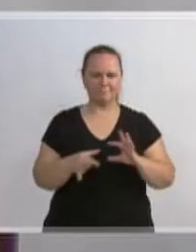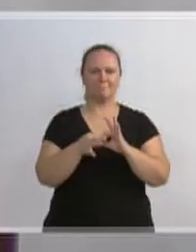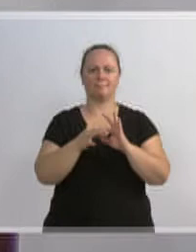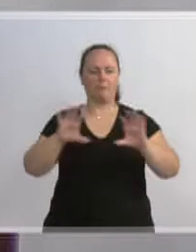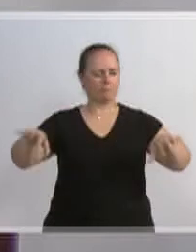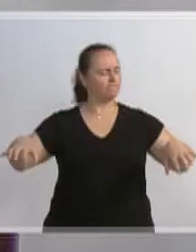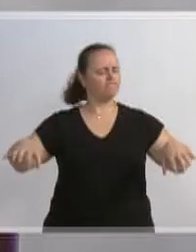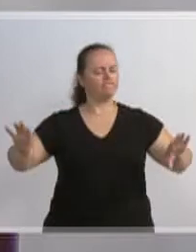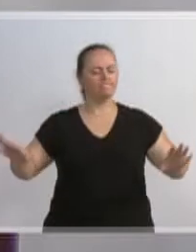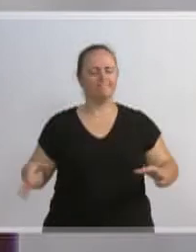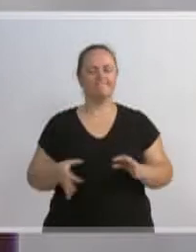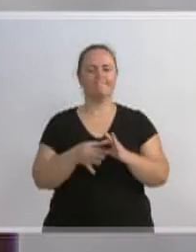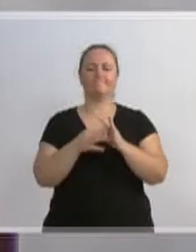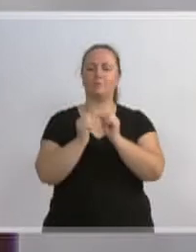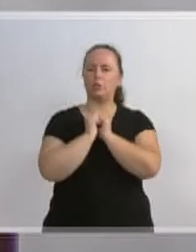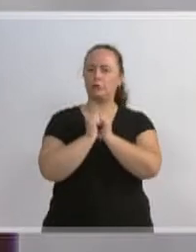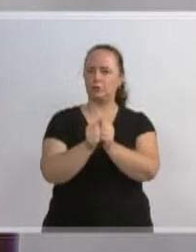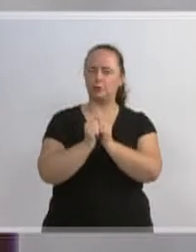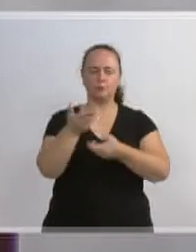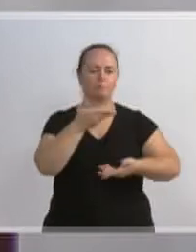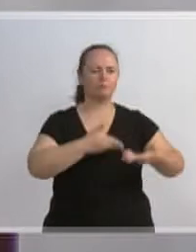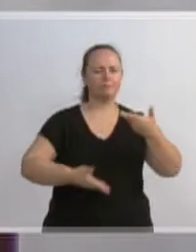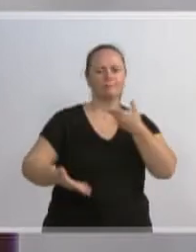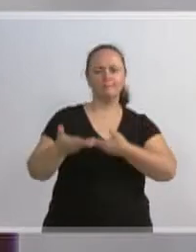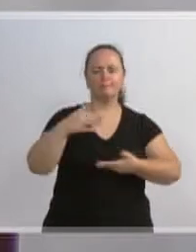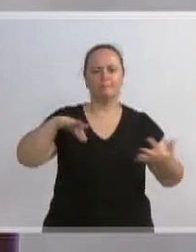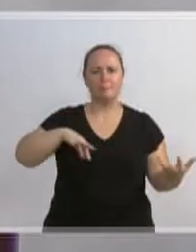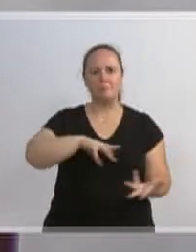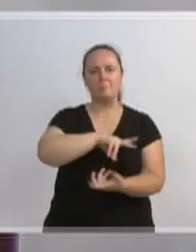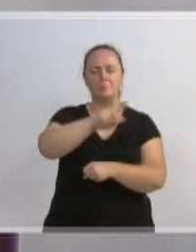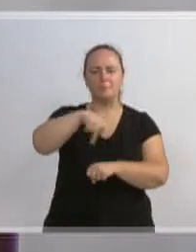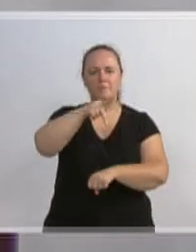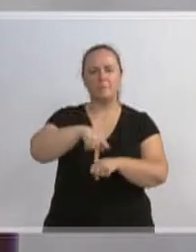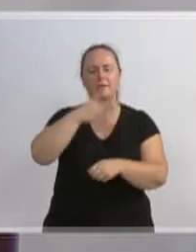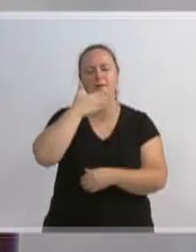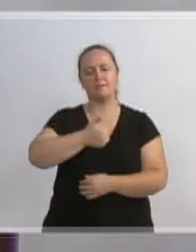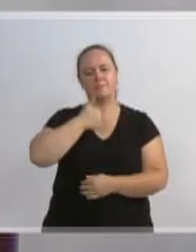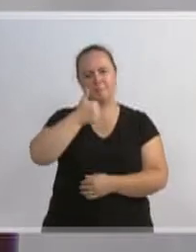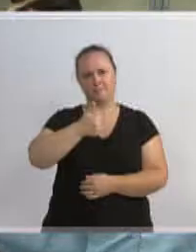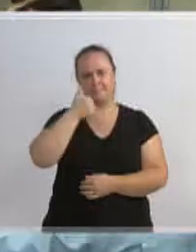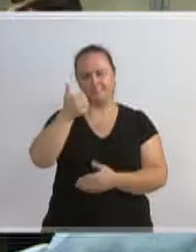conectando a sociedade, conectando o mundo, que a gente vai construir um país muito melhor. É isso. Muito obrigado.